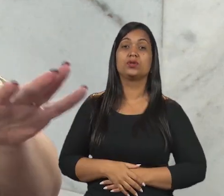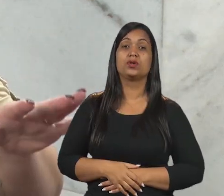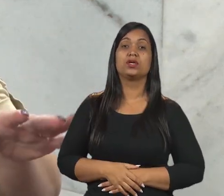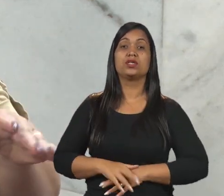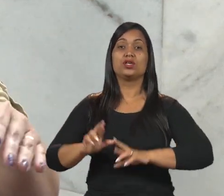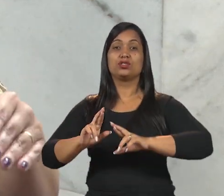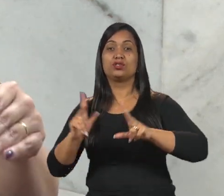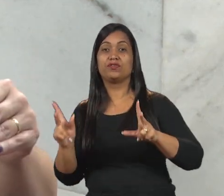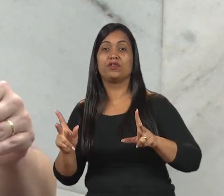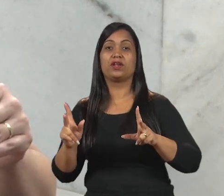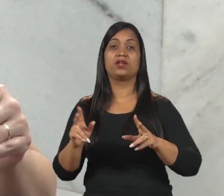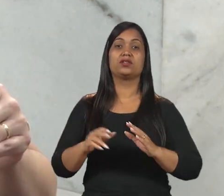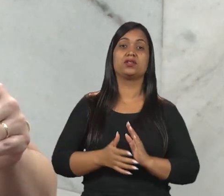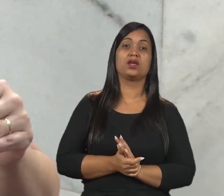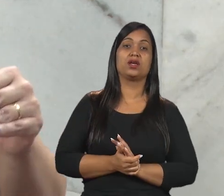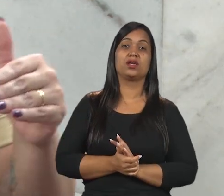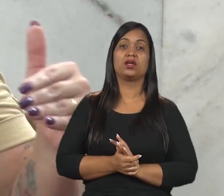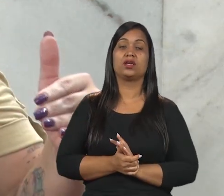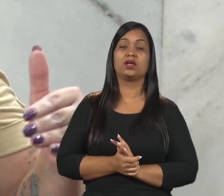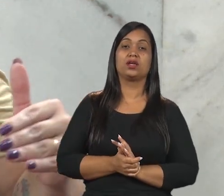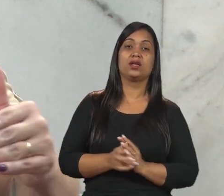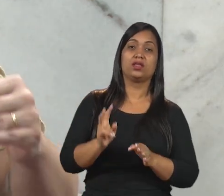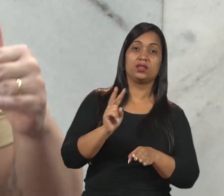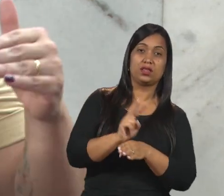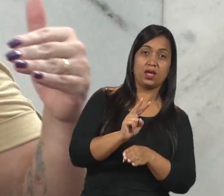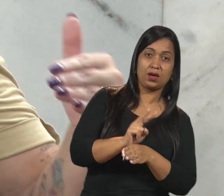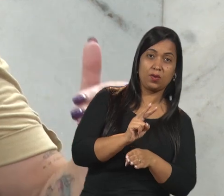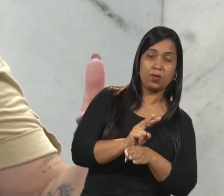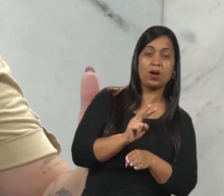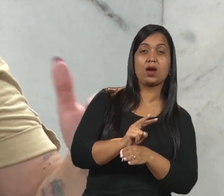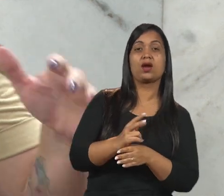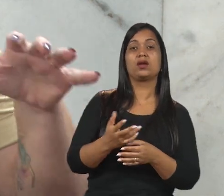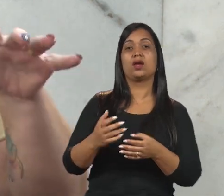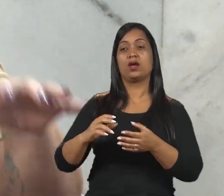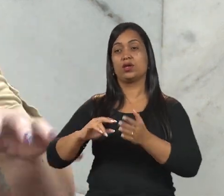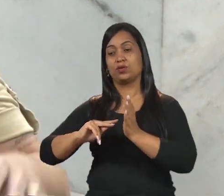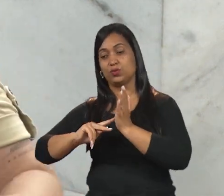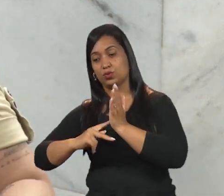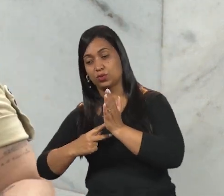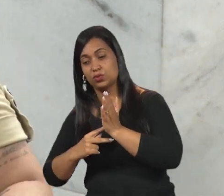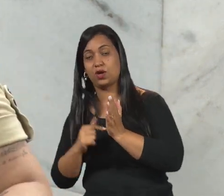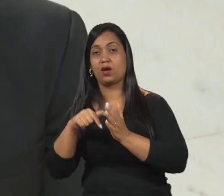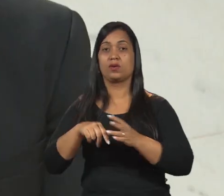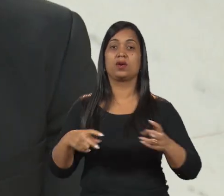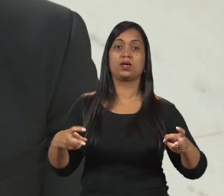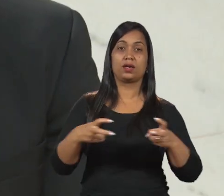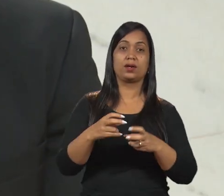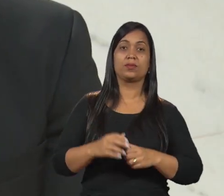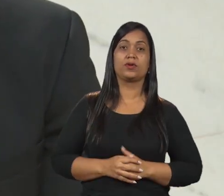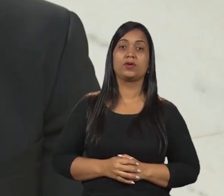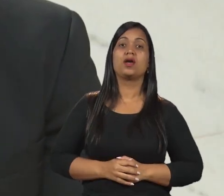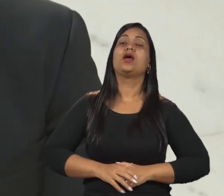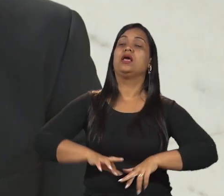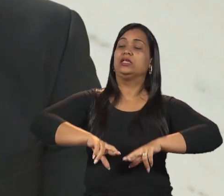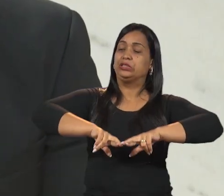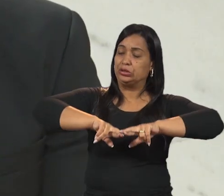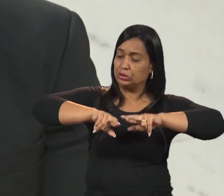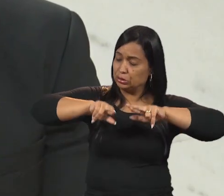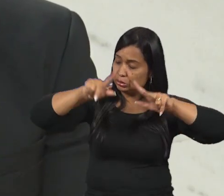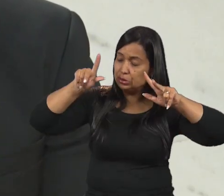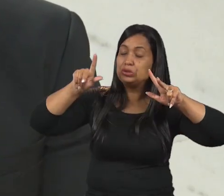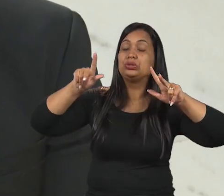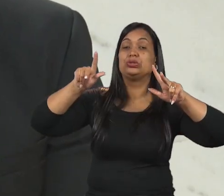alguma diferença entre a política da guarda, do sindicato, com o legislativo? Olha, é bem diferente,